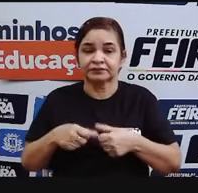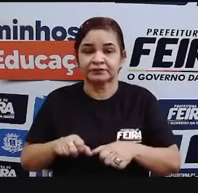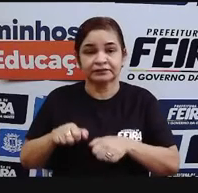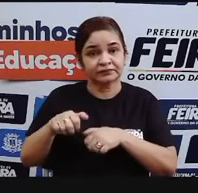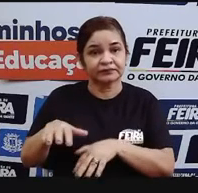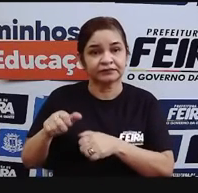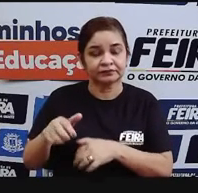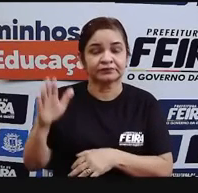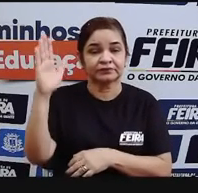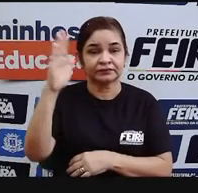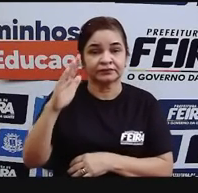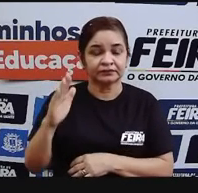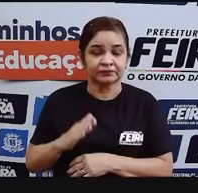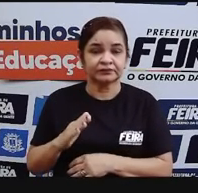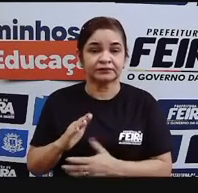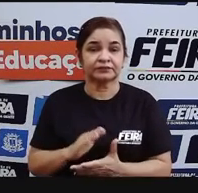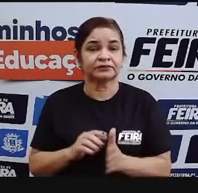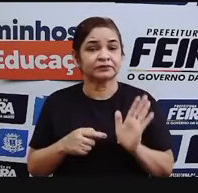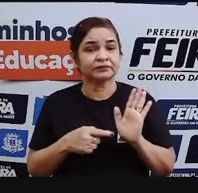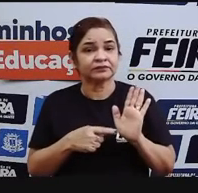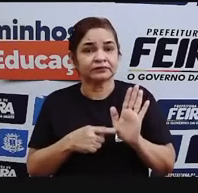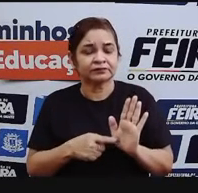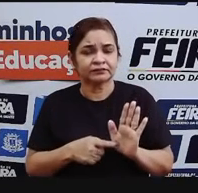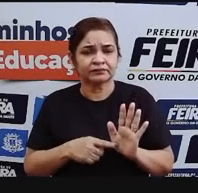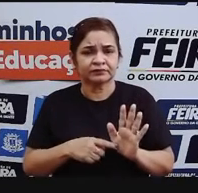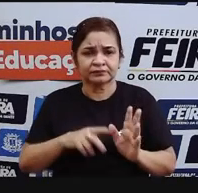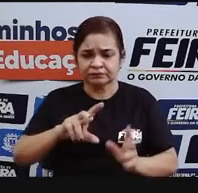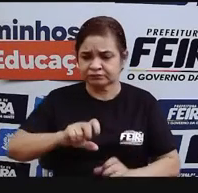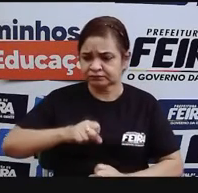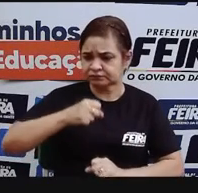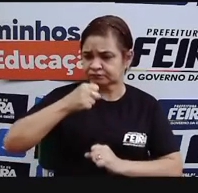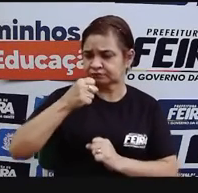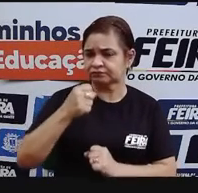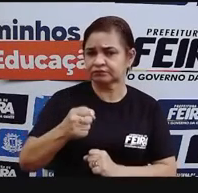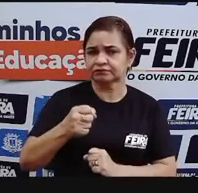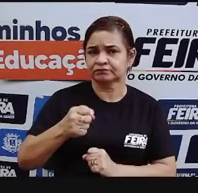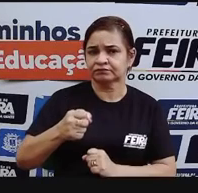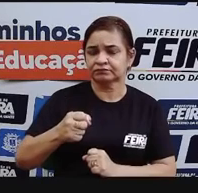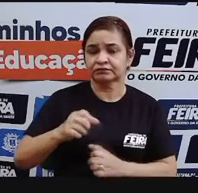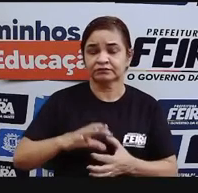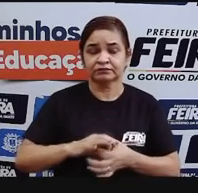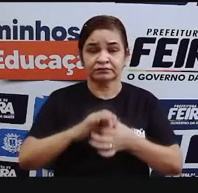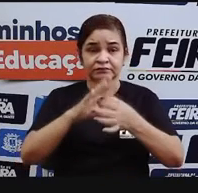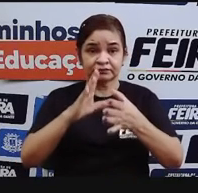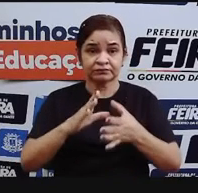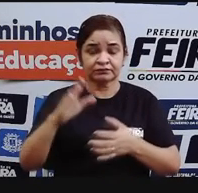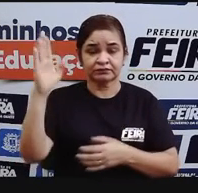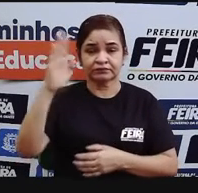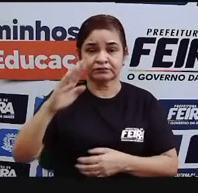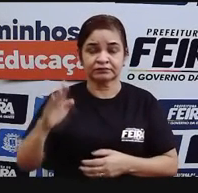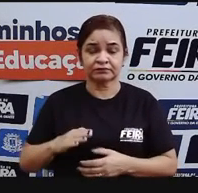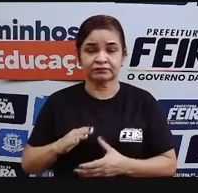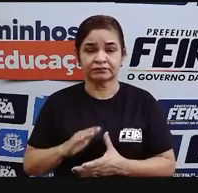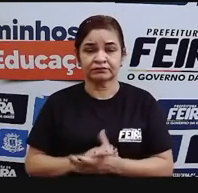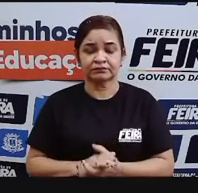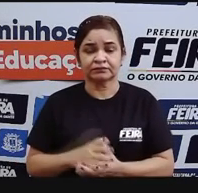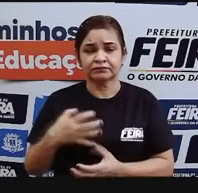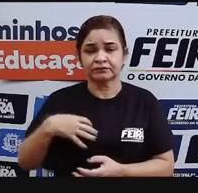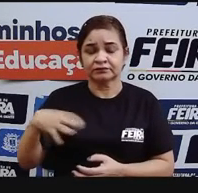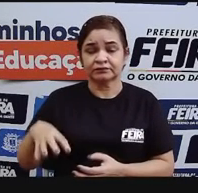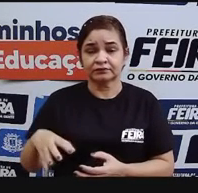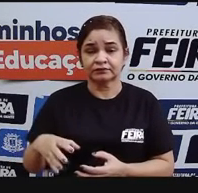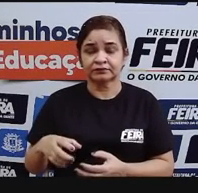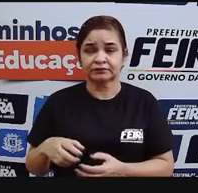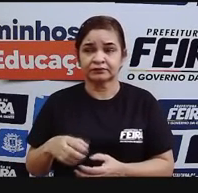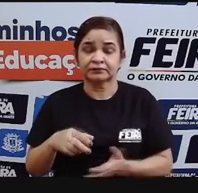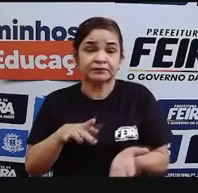Brasileiro. Ela é considerada a heroína da independência. A baiana fingiu ser homem para poder entrar